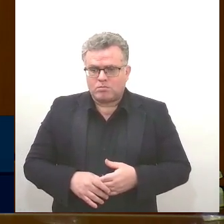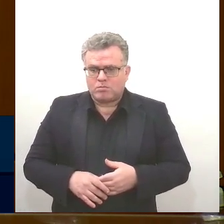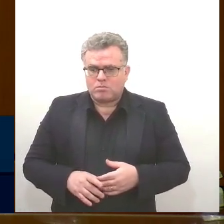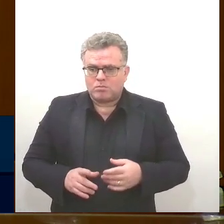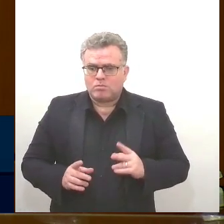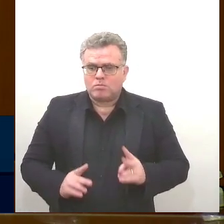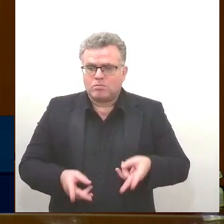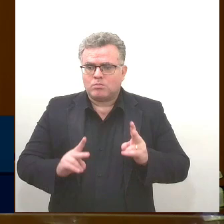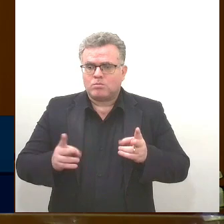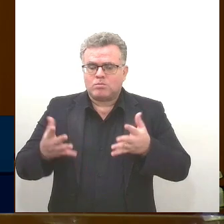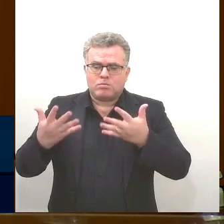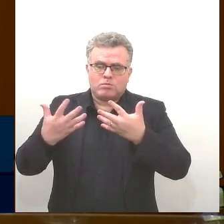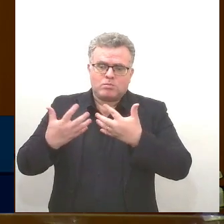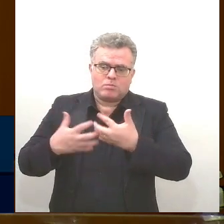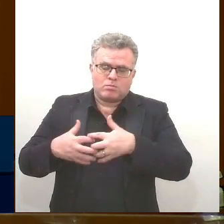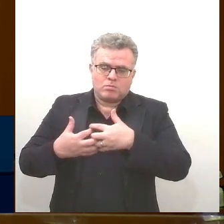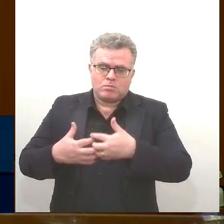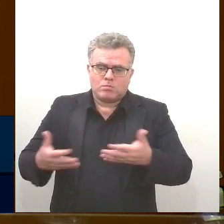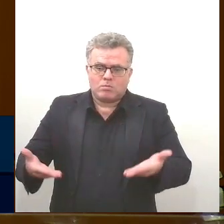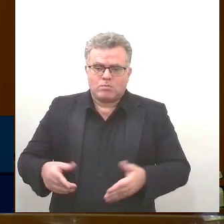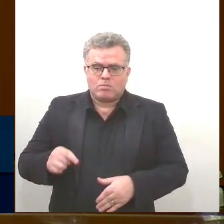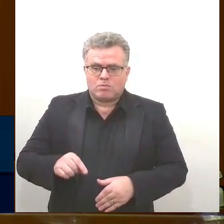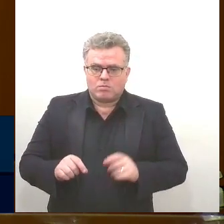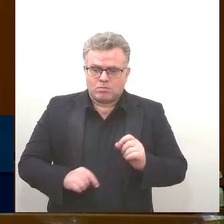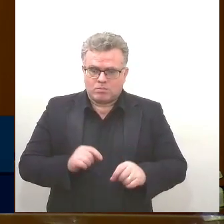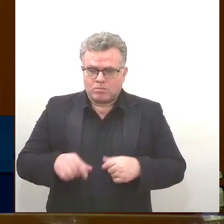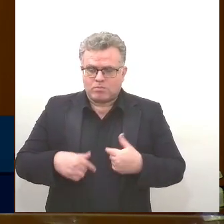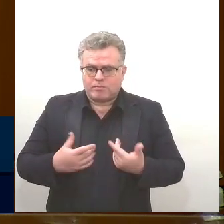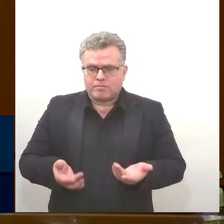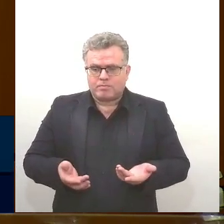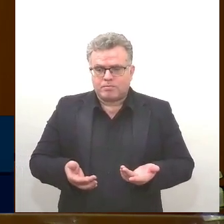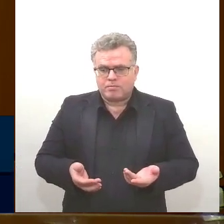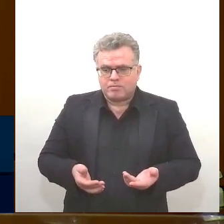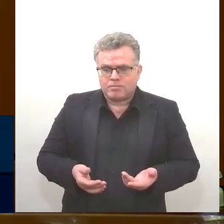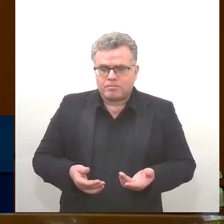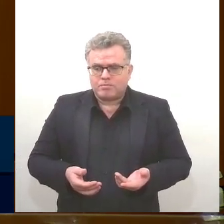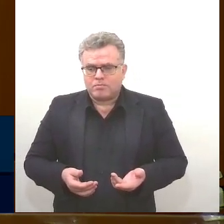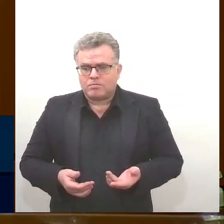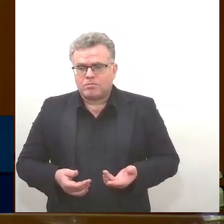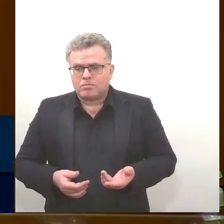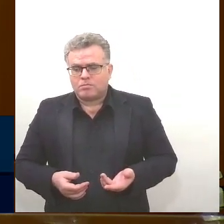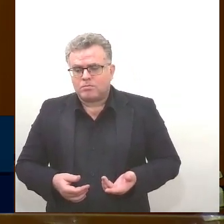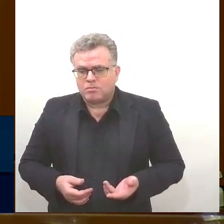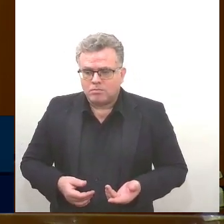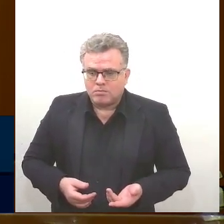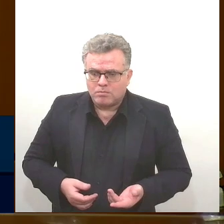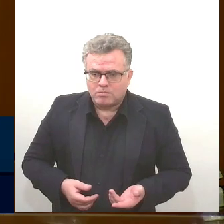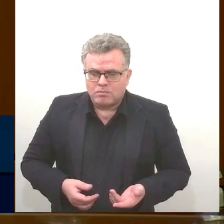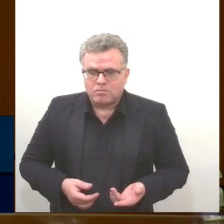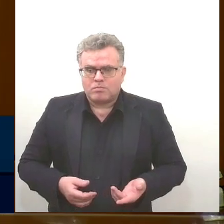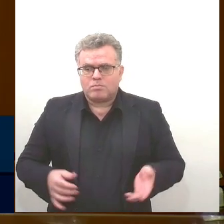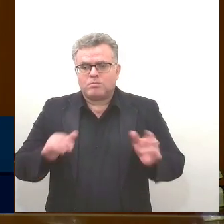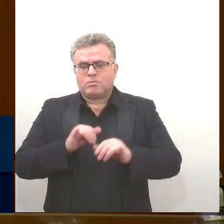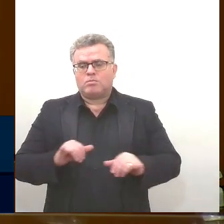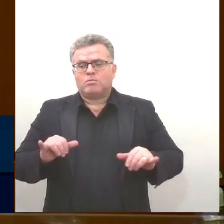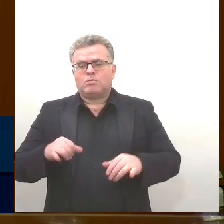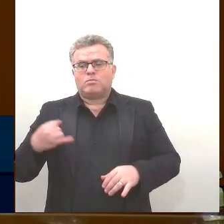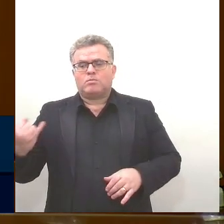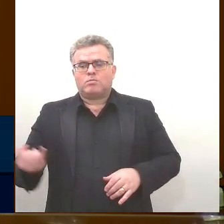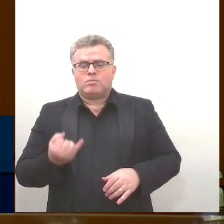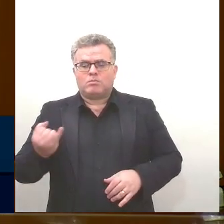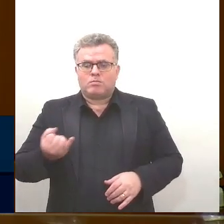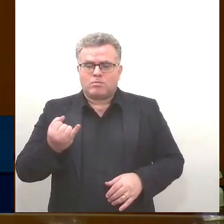palavras dizer uma coisa que é é importante para todos